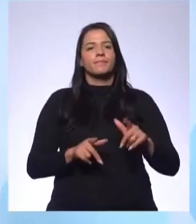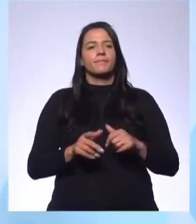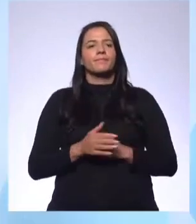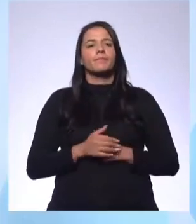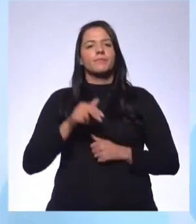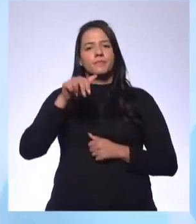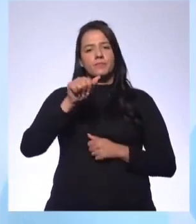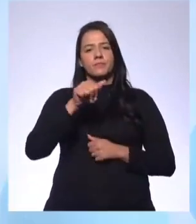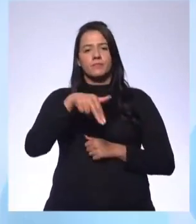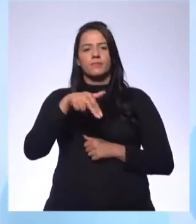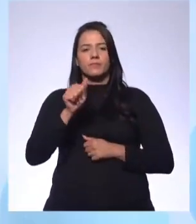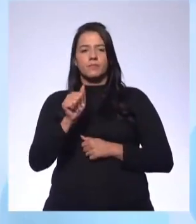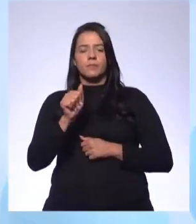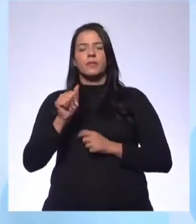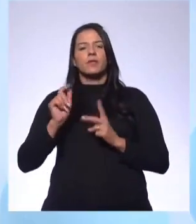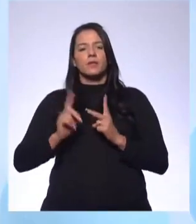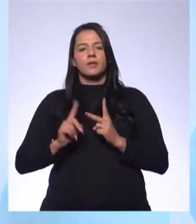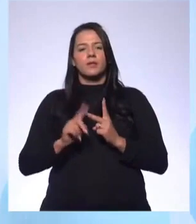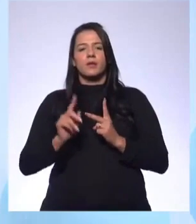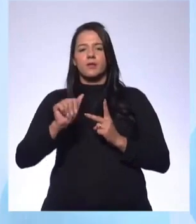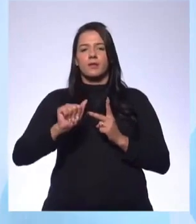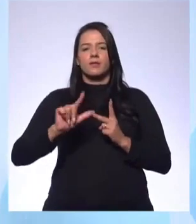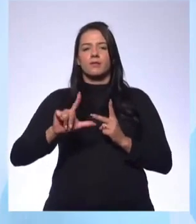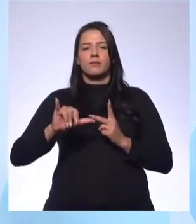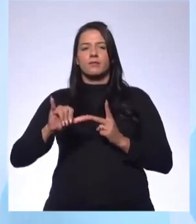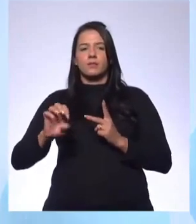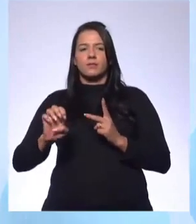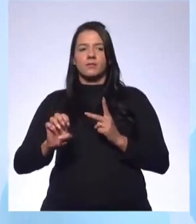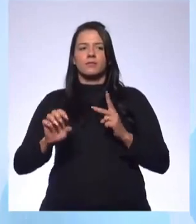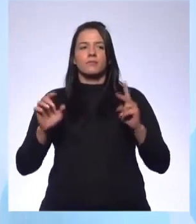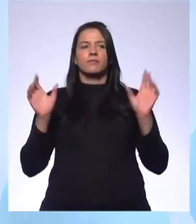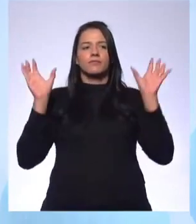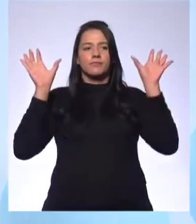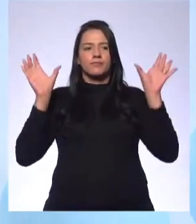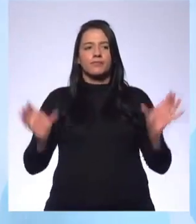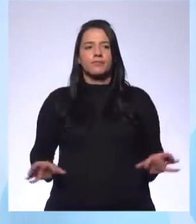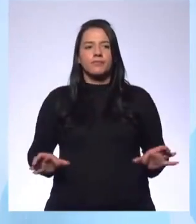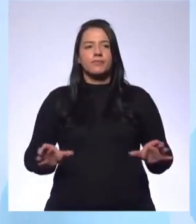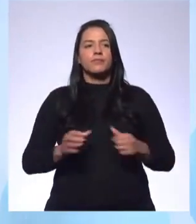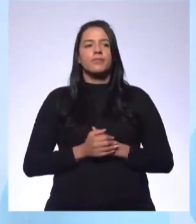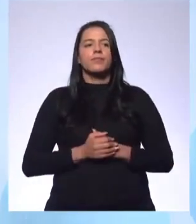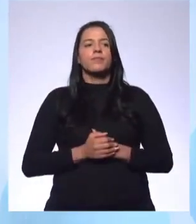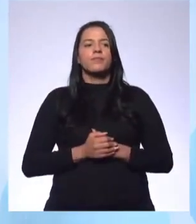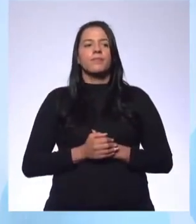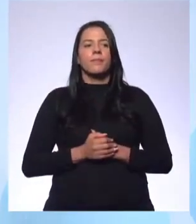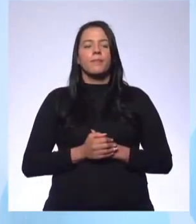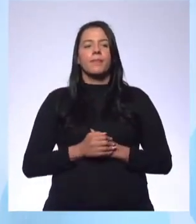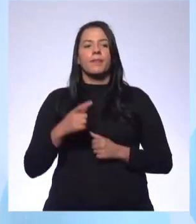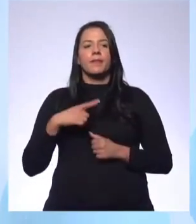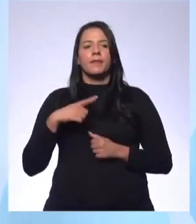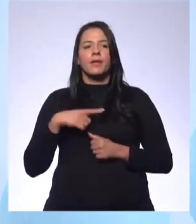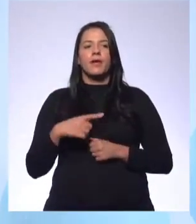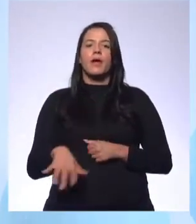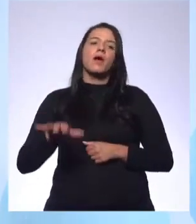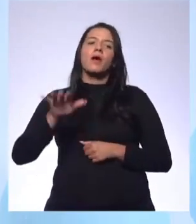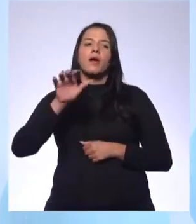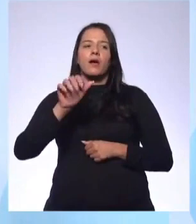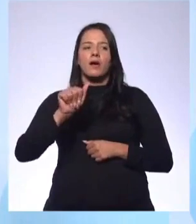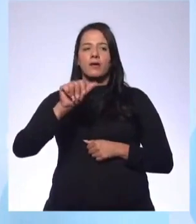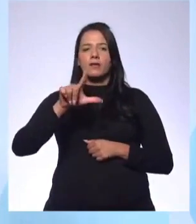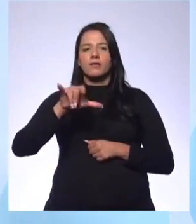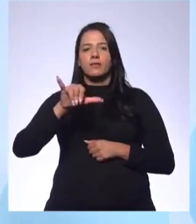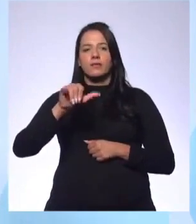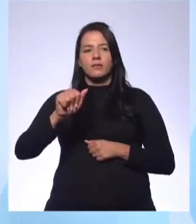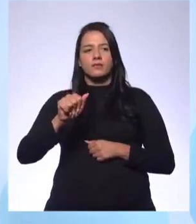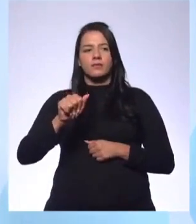a Ana e a Alice, né? Então, eu tenho a Alice e a Ana. A Alice, o que acontece com